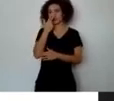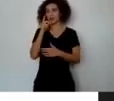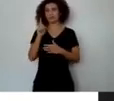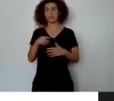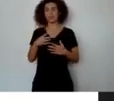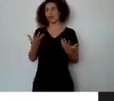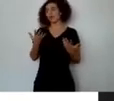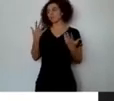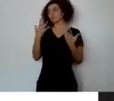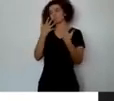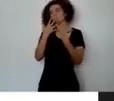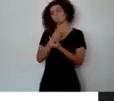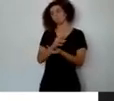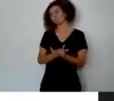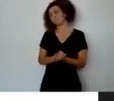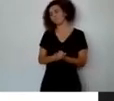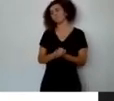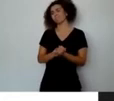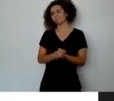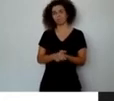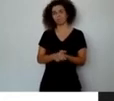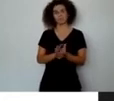povos escravizados que saíram.